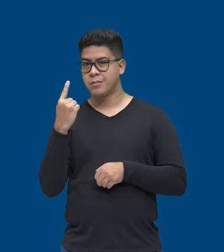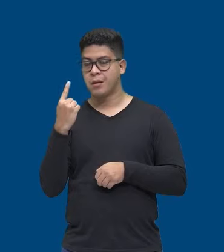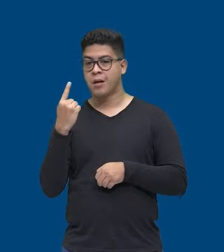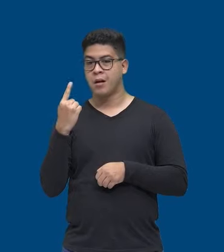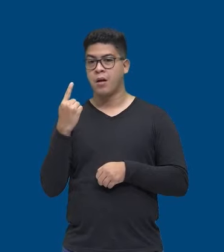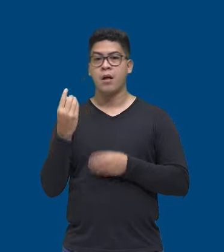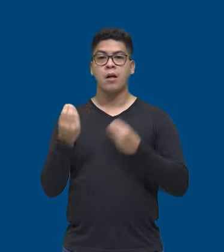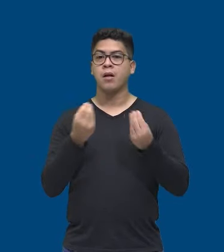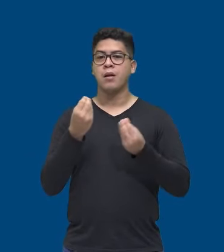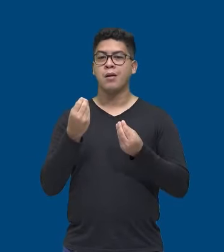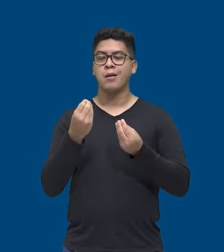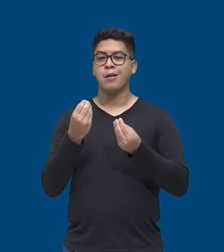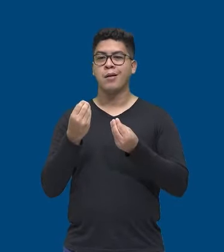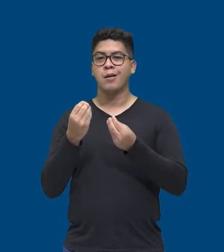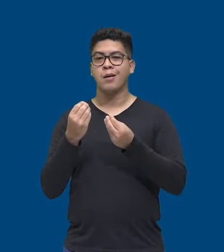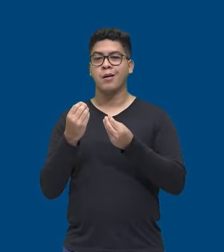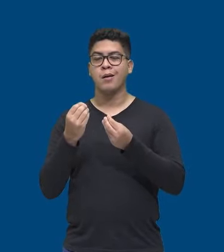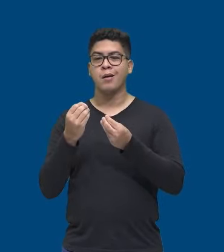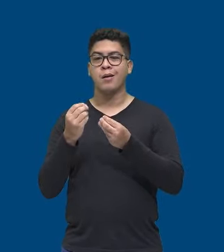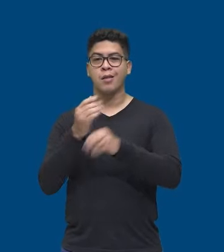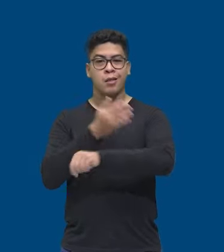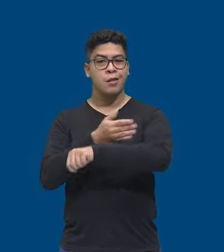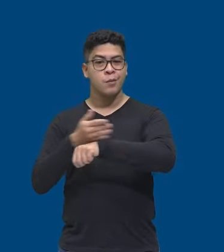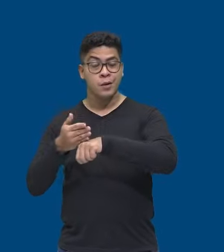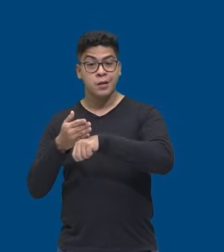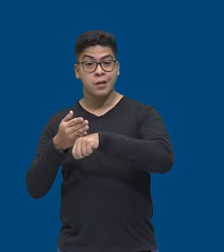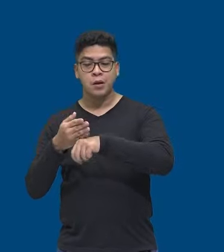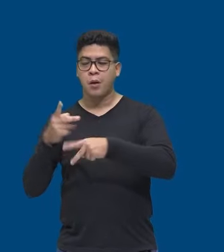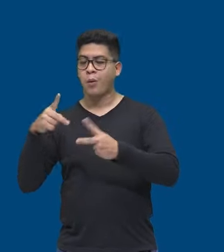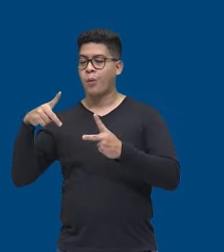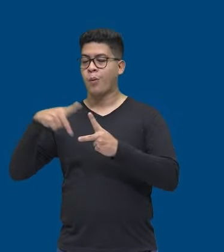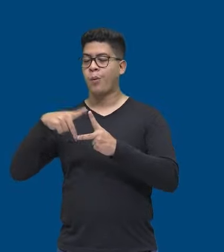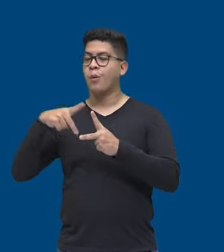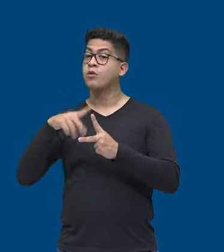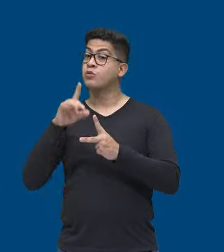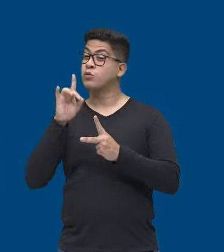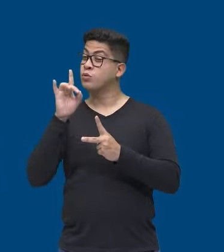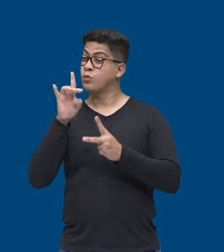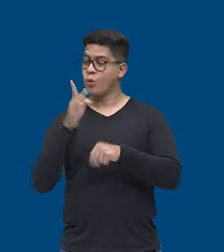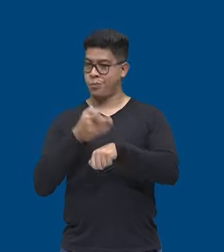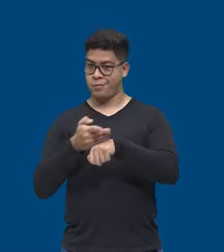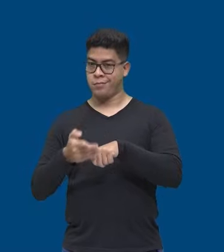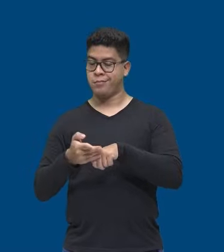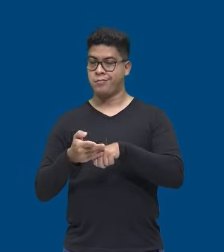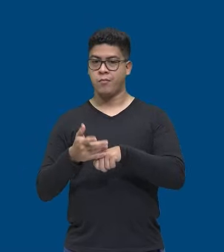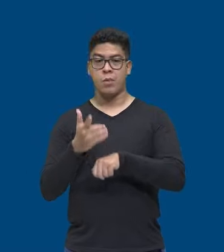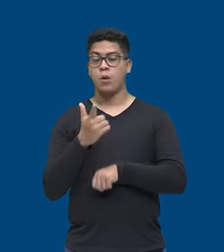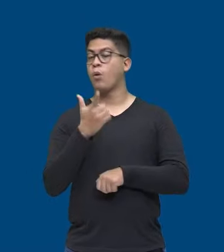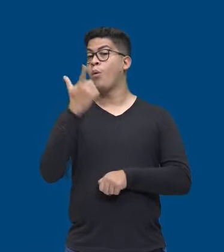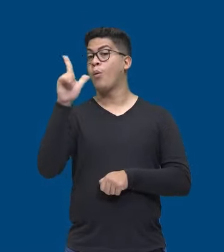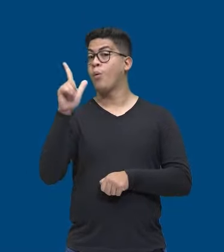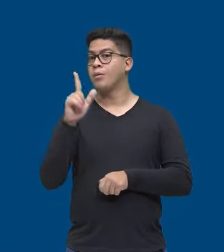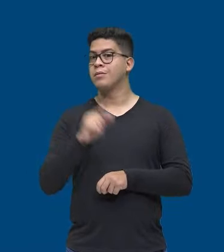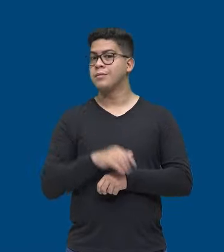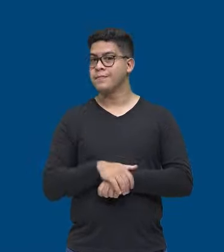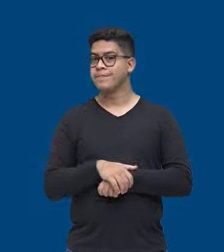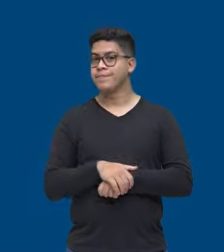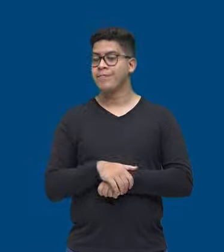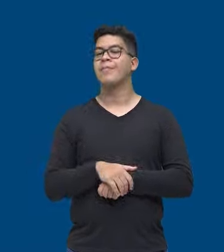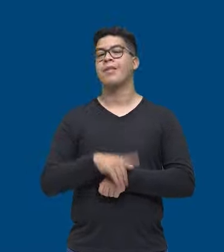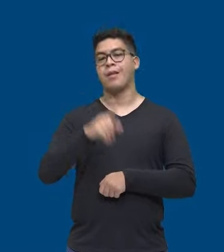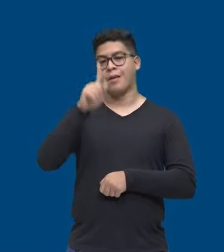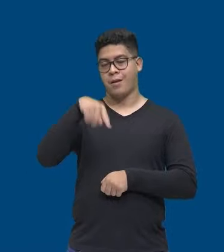vai se movimentar nas casas claras, ok? Outra peça é o nosso